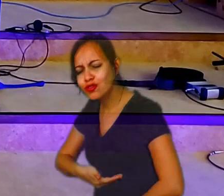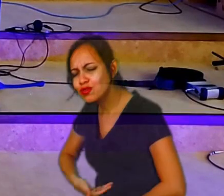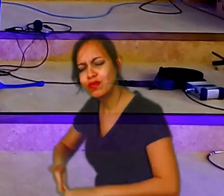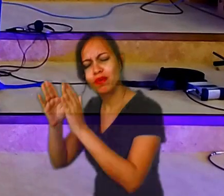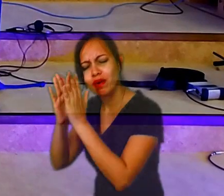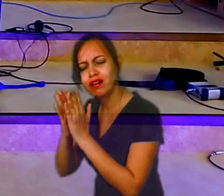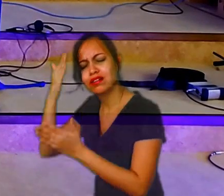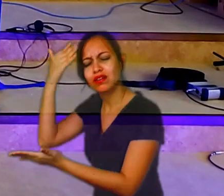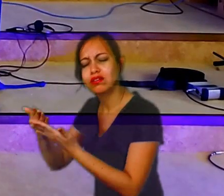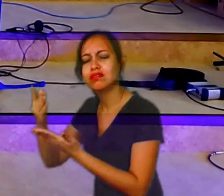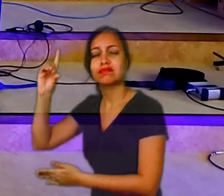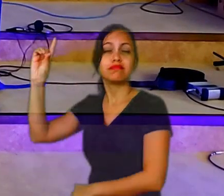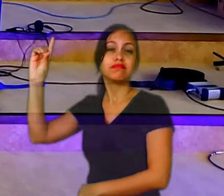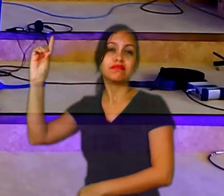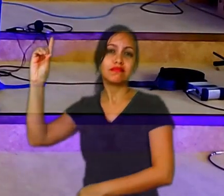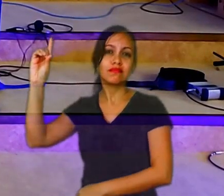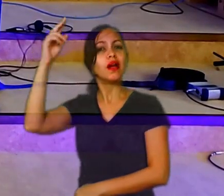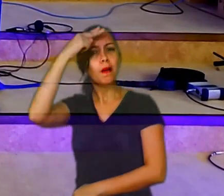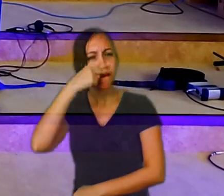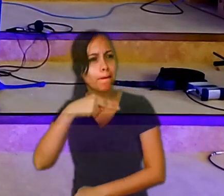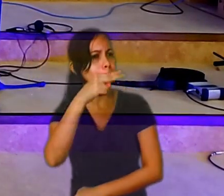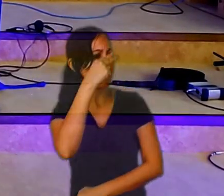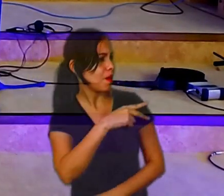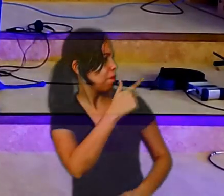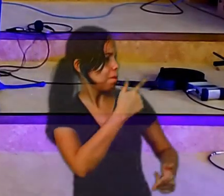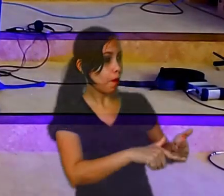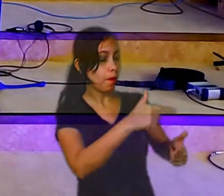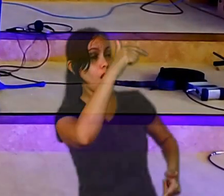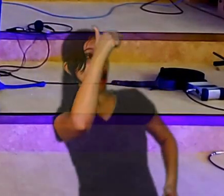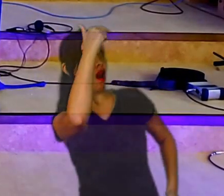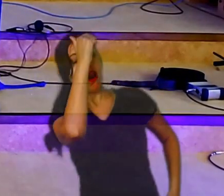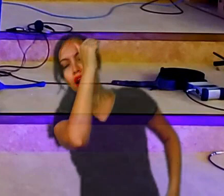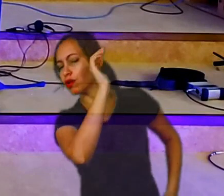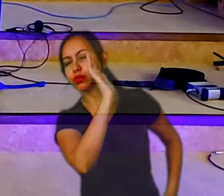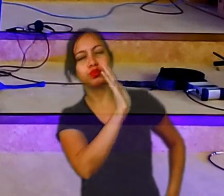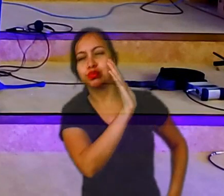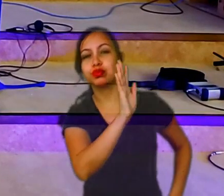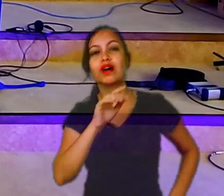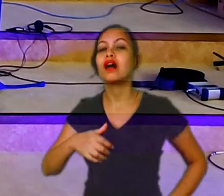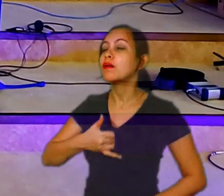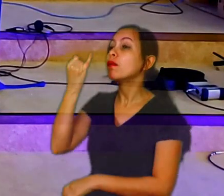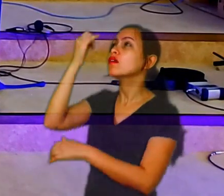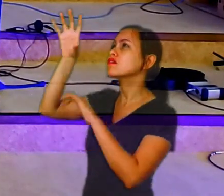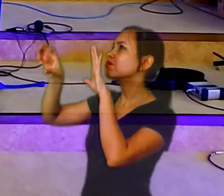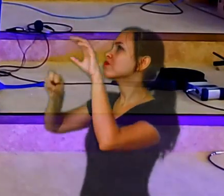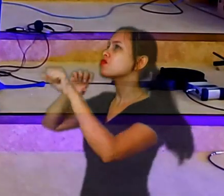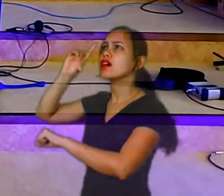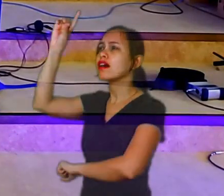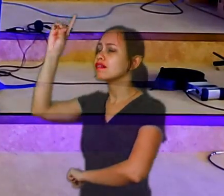nele. Por maior que seja o problema, a dificuldade,